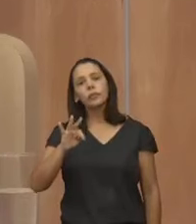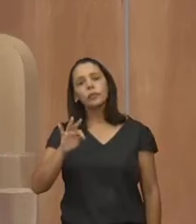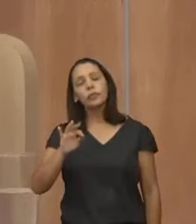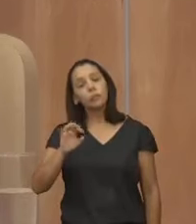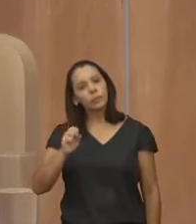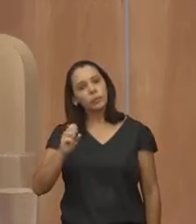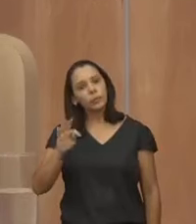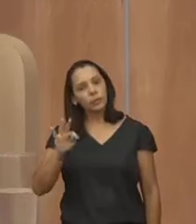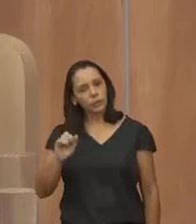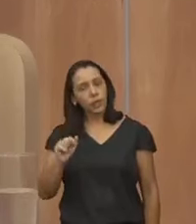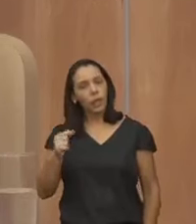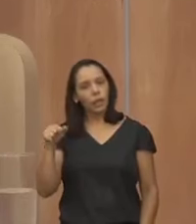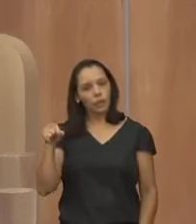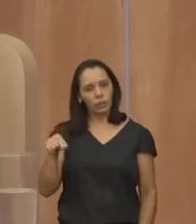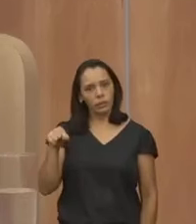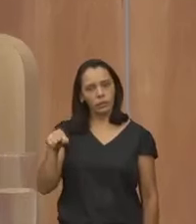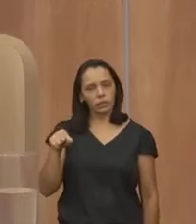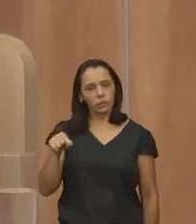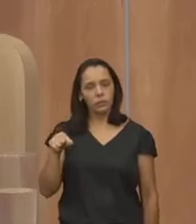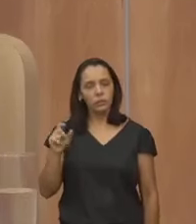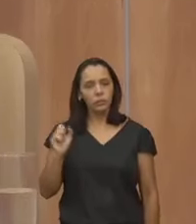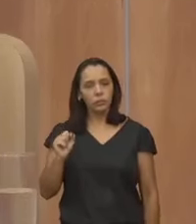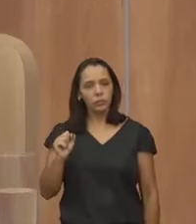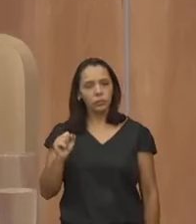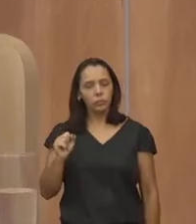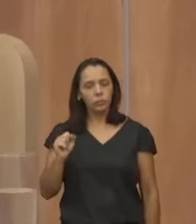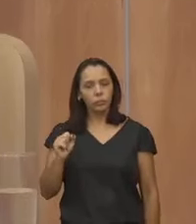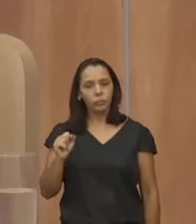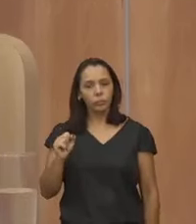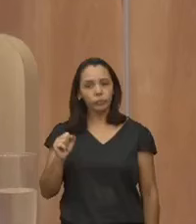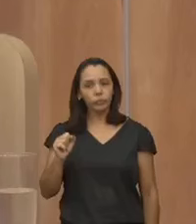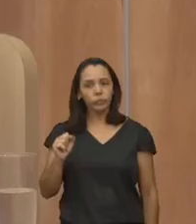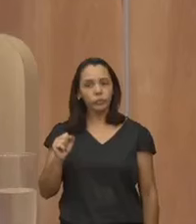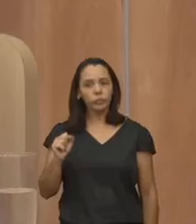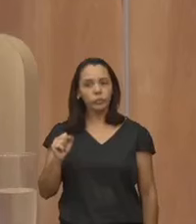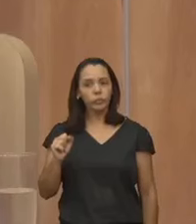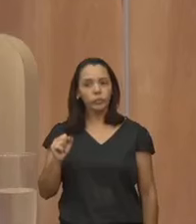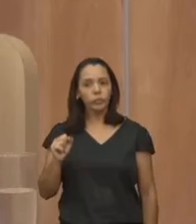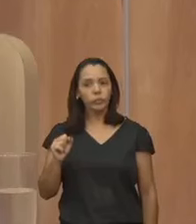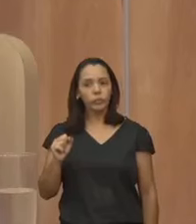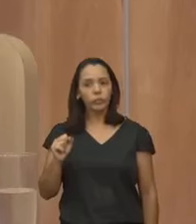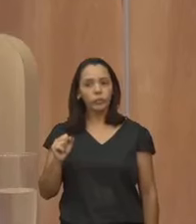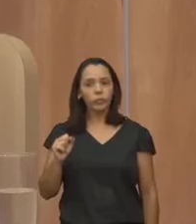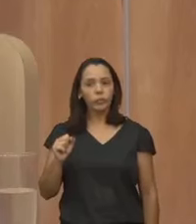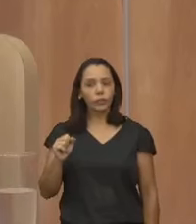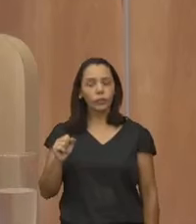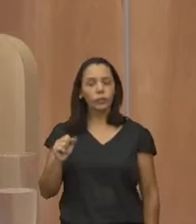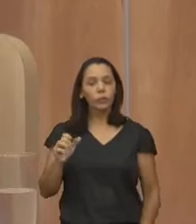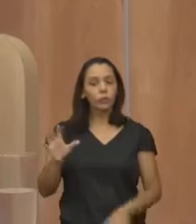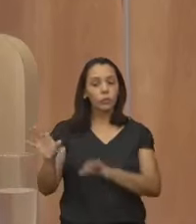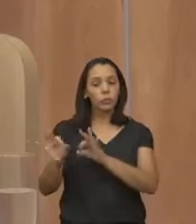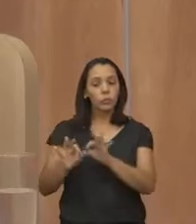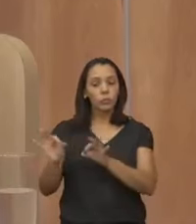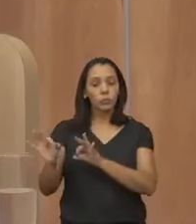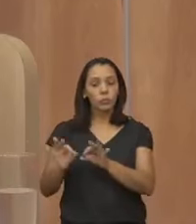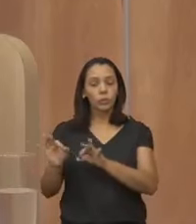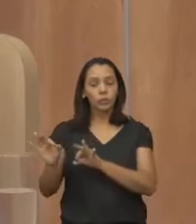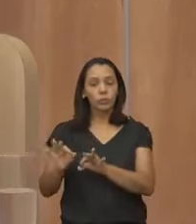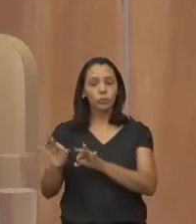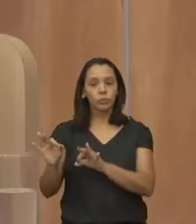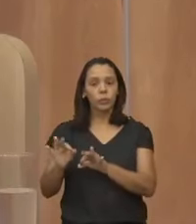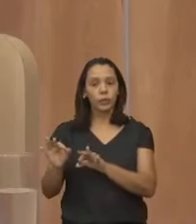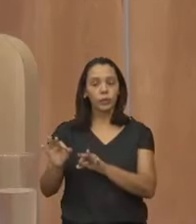Porque lá nós vamos, no Igarapés, porque lá nós estamos fazendo uma estação elevatória que vai